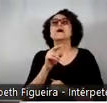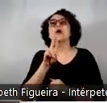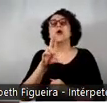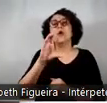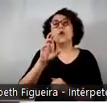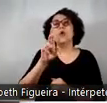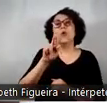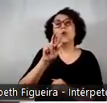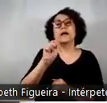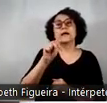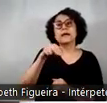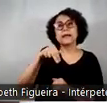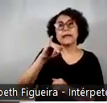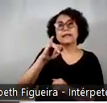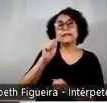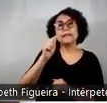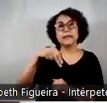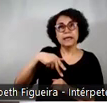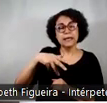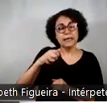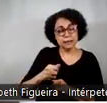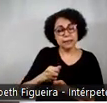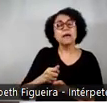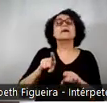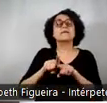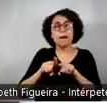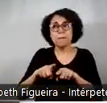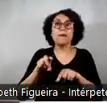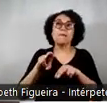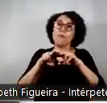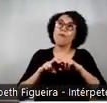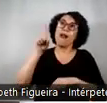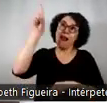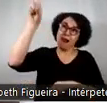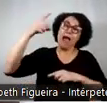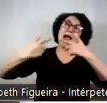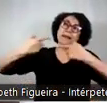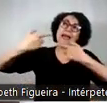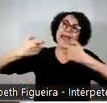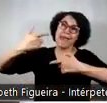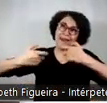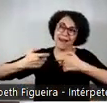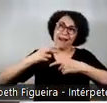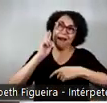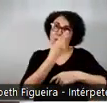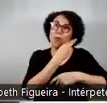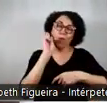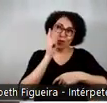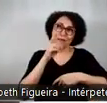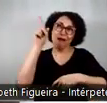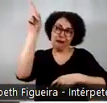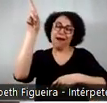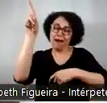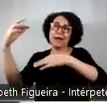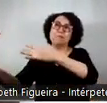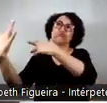ucraniana para o Brasil em decorrência, né, da guerra da Rússia e da Ucrânia, e essa migração afegã, né,